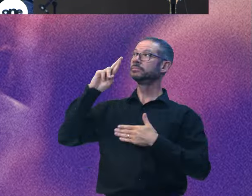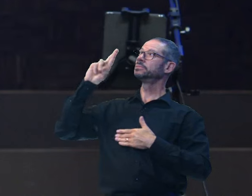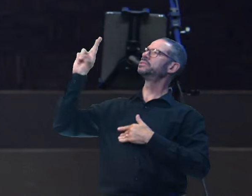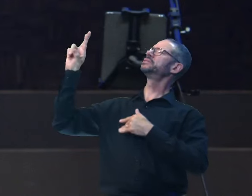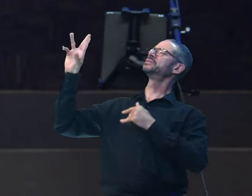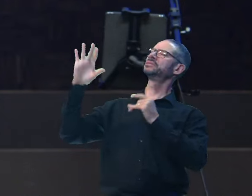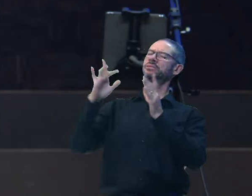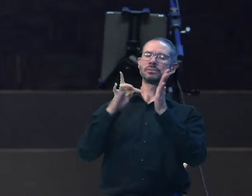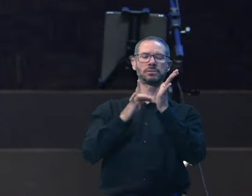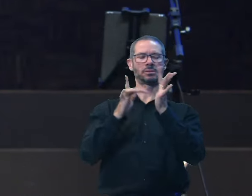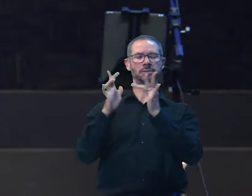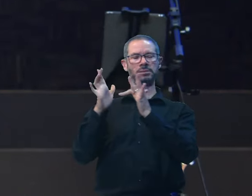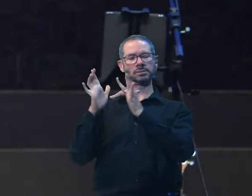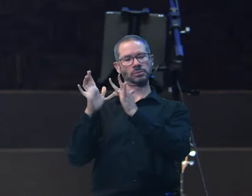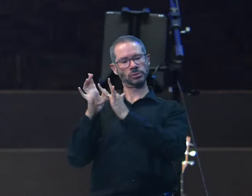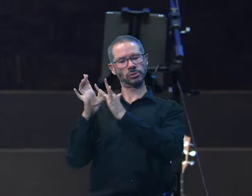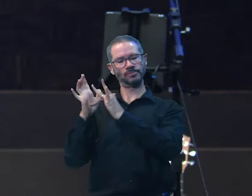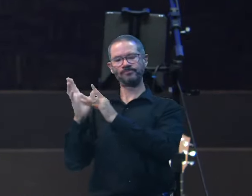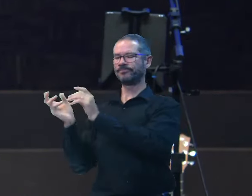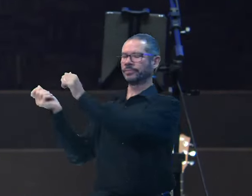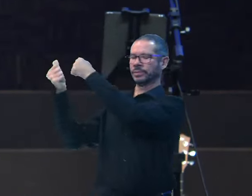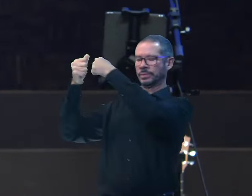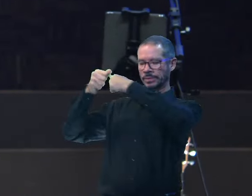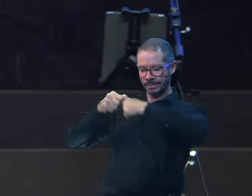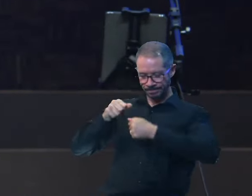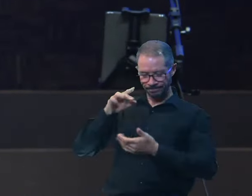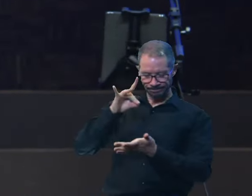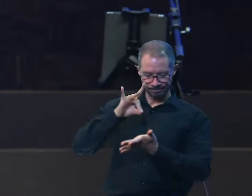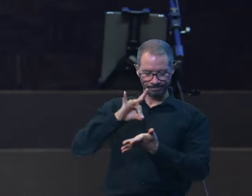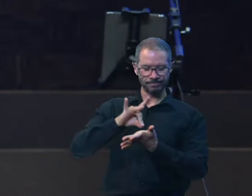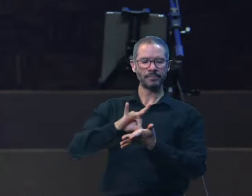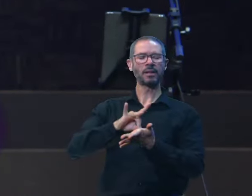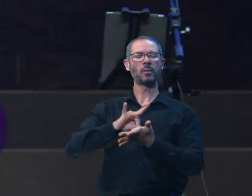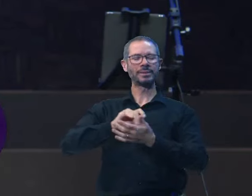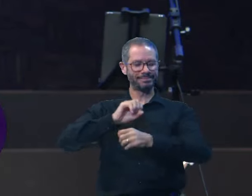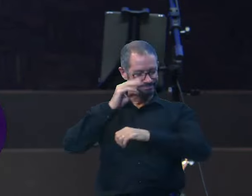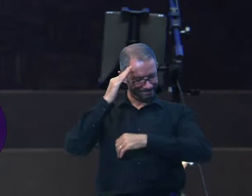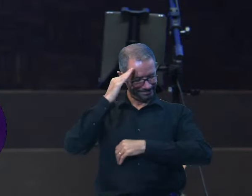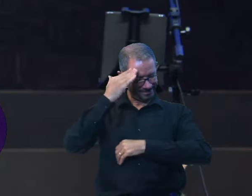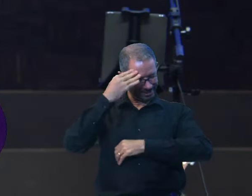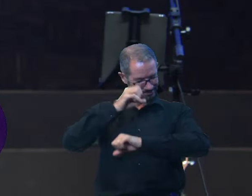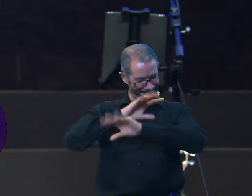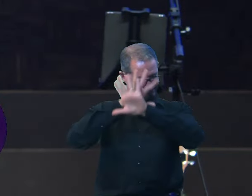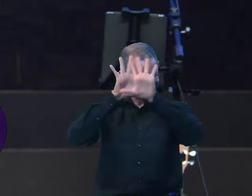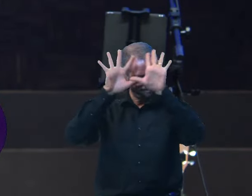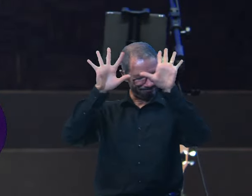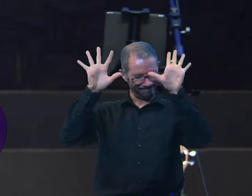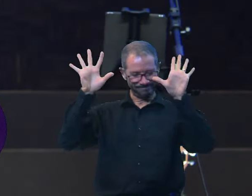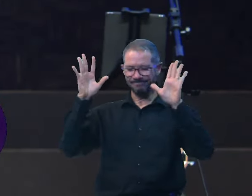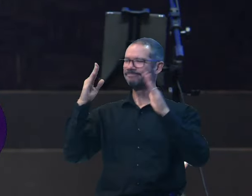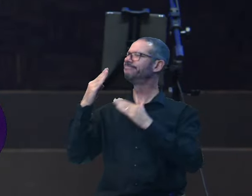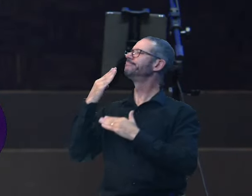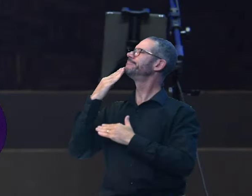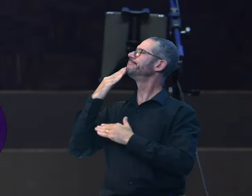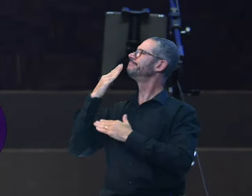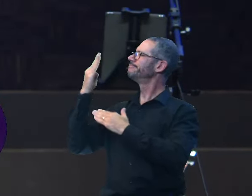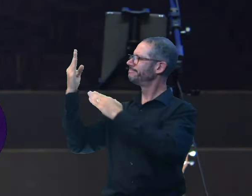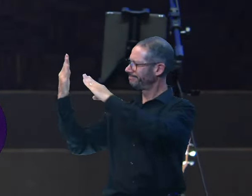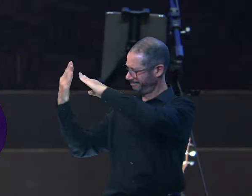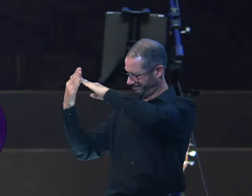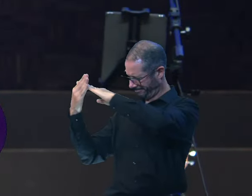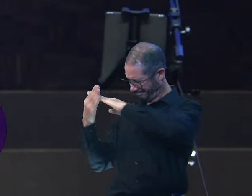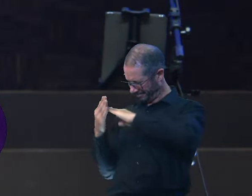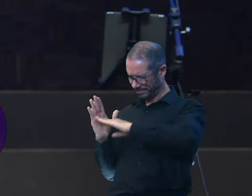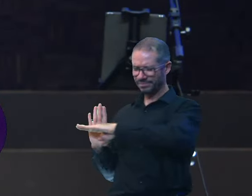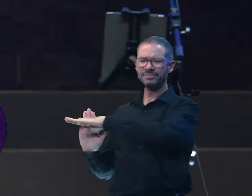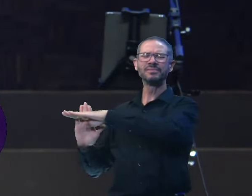Jesus, nos dá um real entendimento da Tua palavra hoje mais uma vez. Eu Te peço, Pai, se revela aqui entre